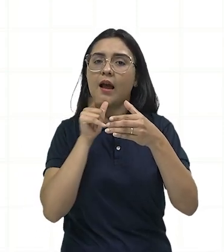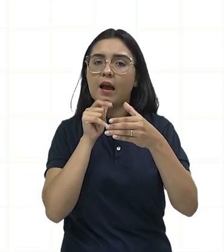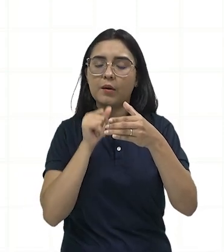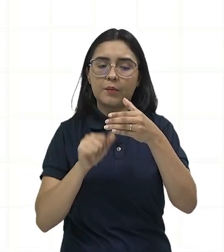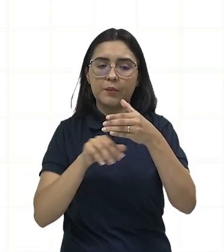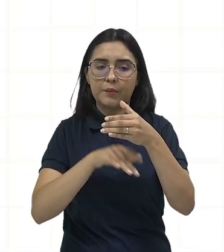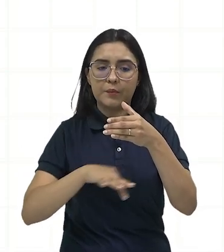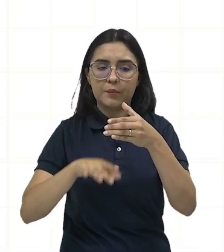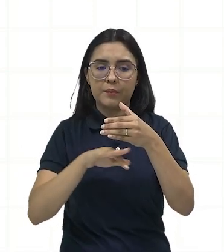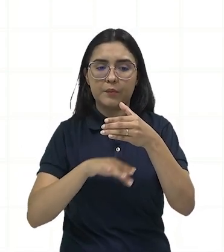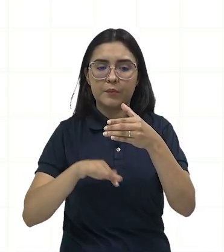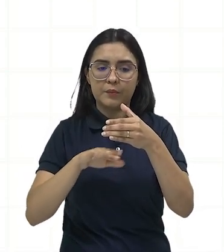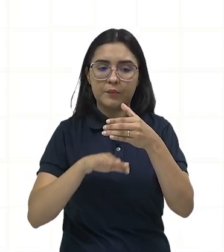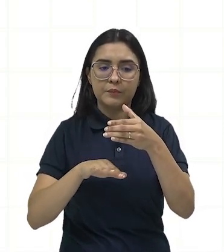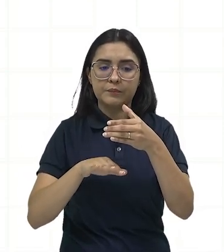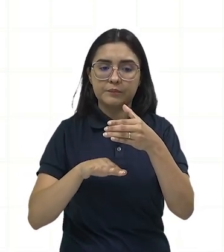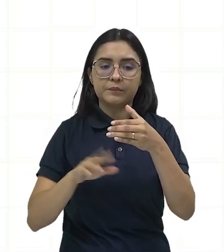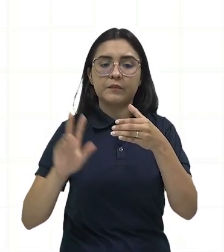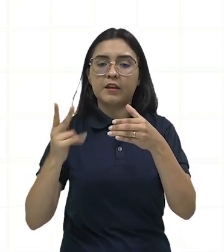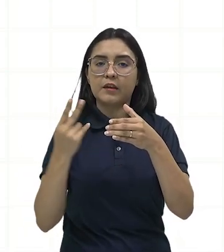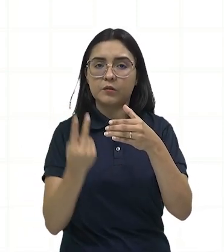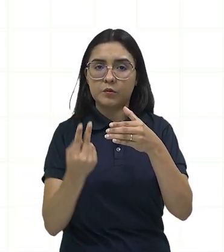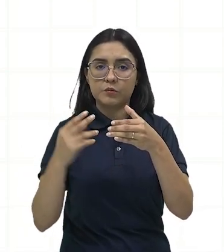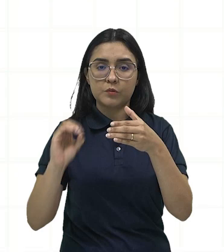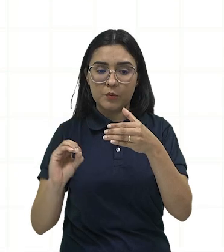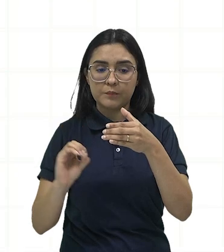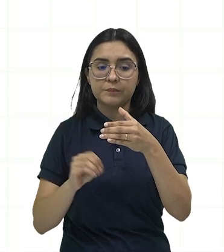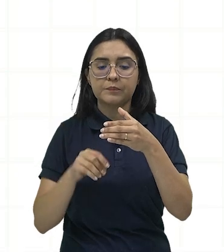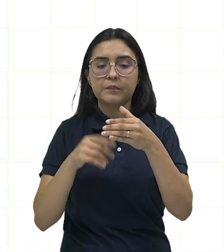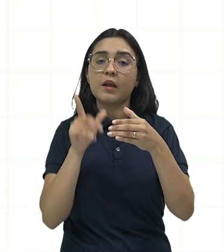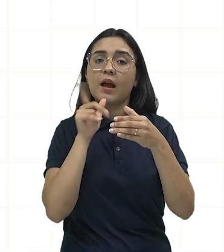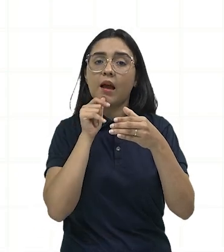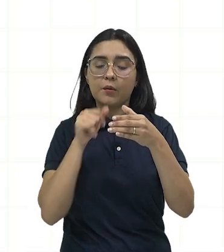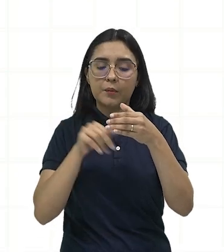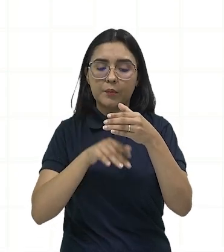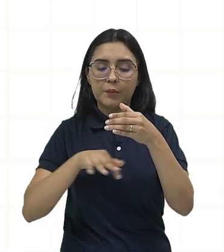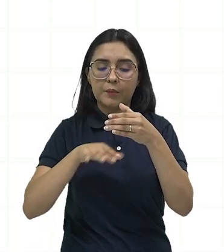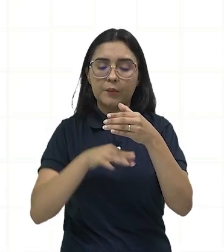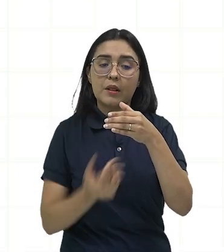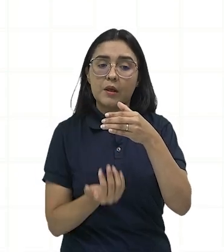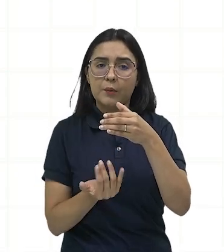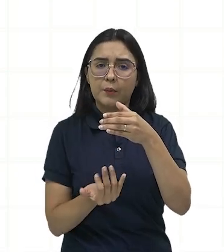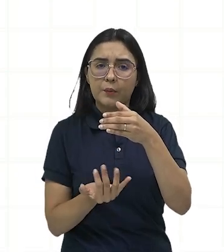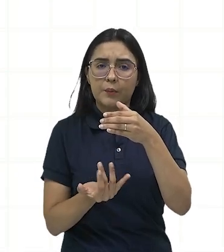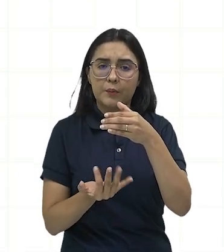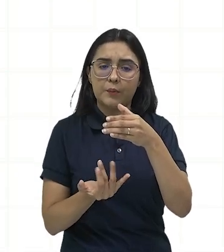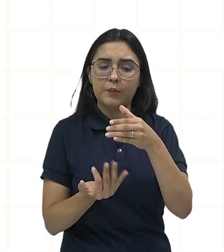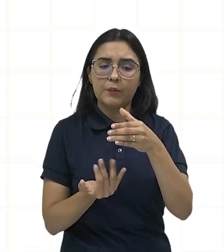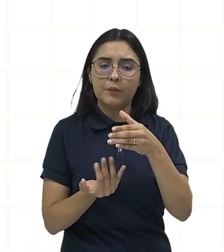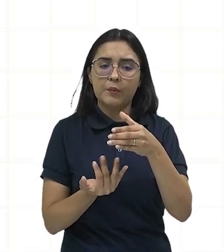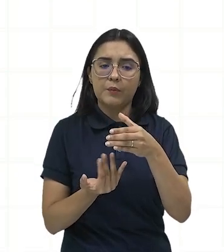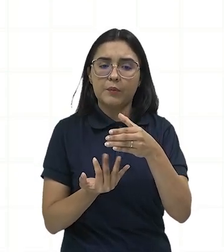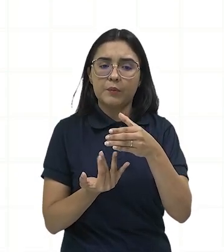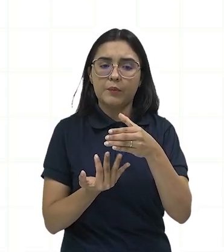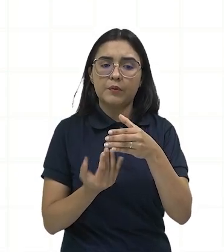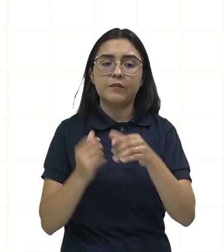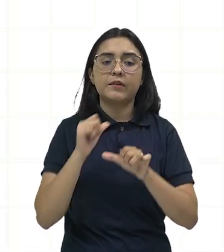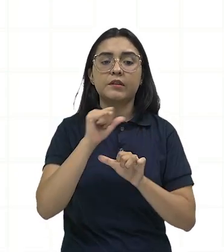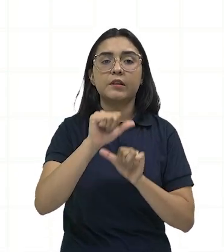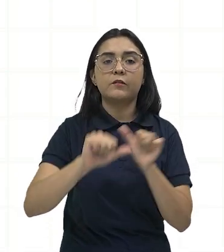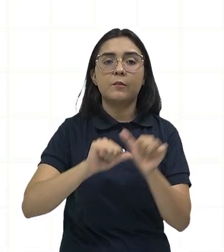gente não consegue fazer. Pronto. Essa água, ela é aquecida. No que ela é aquecida, ela vai